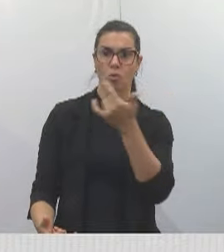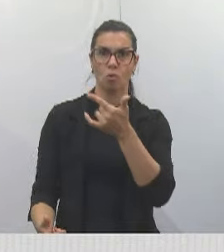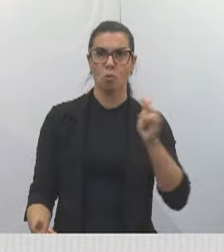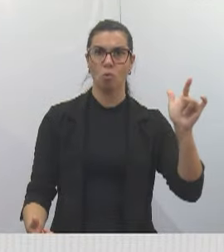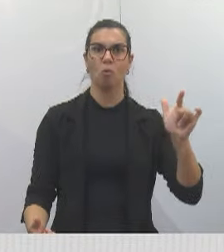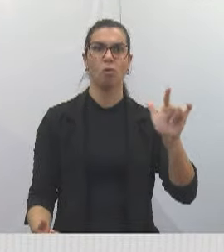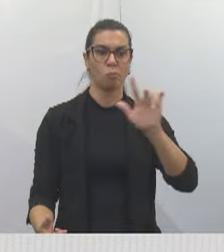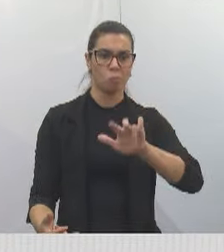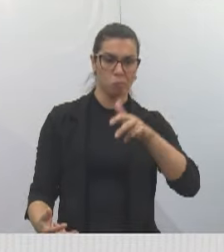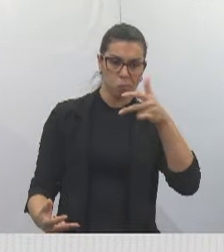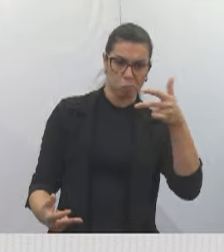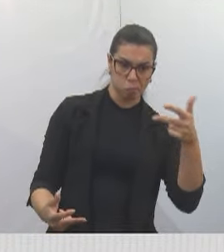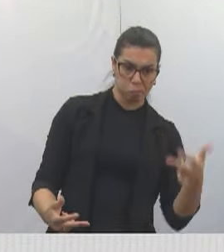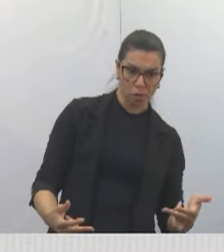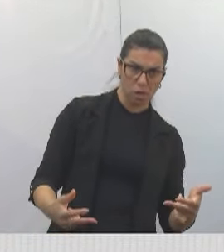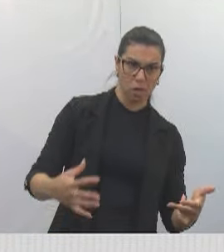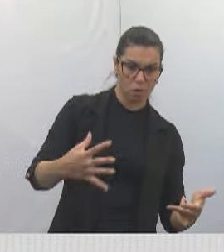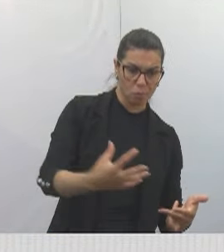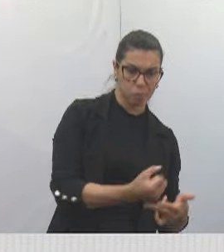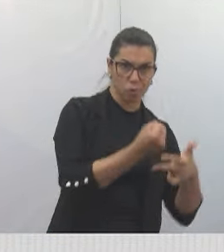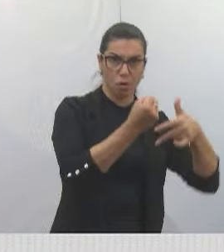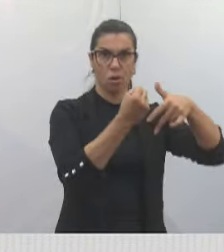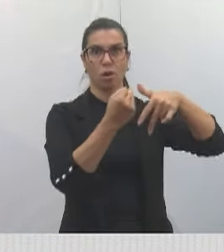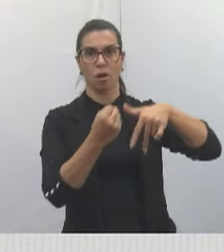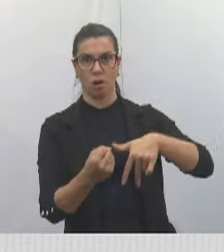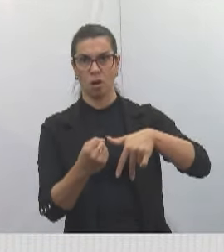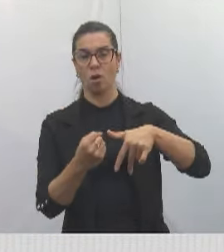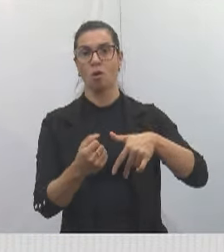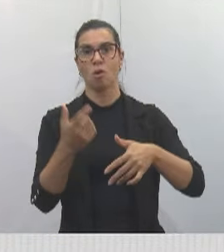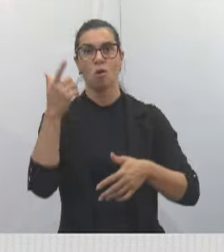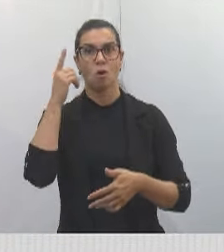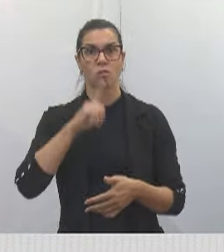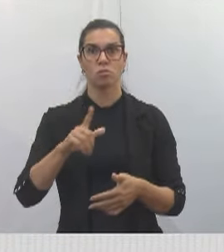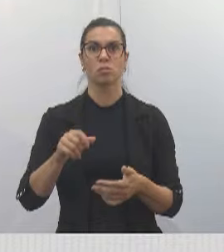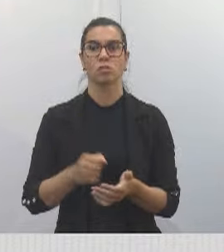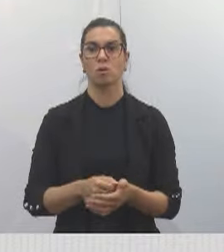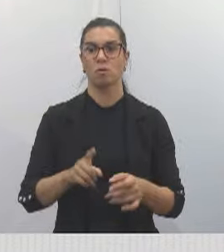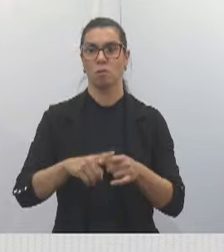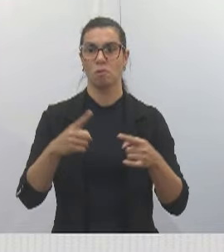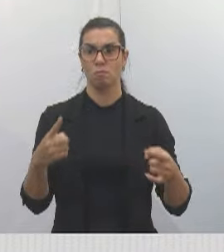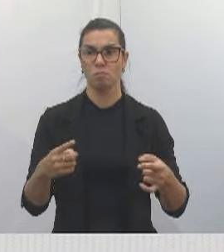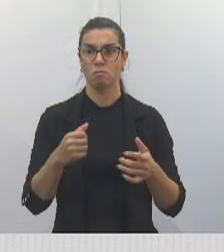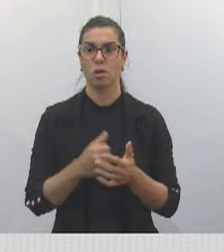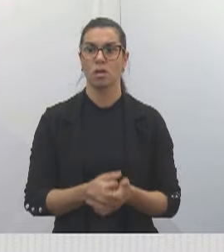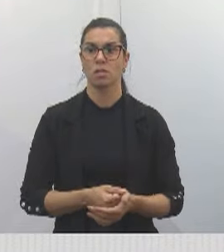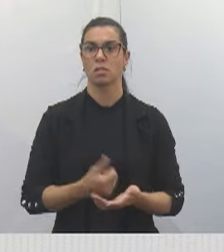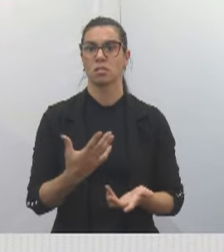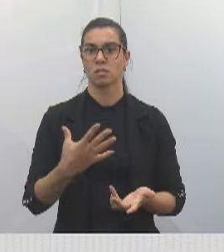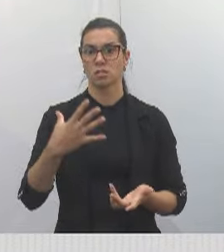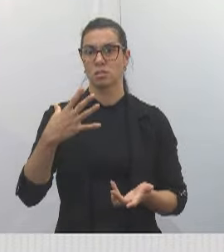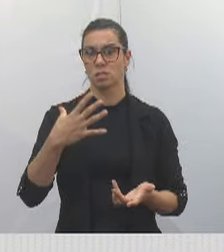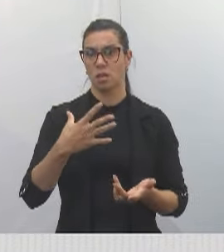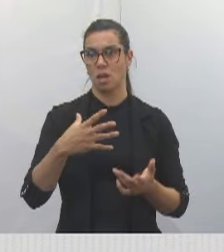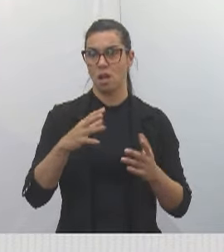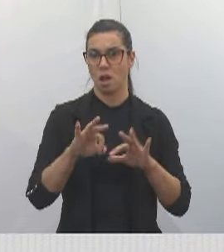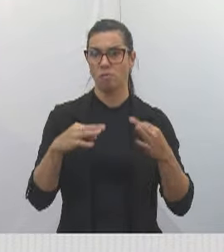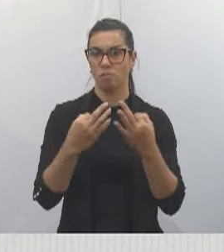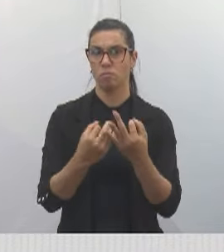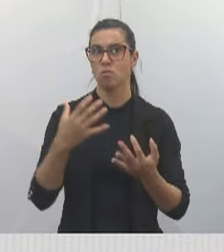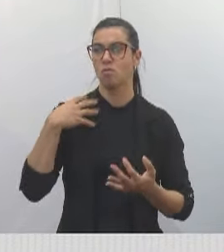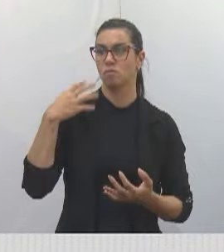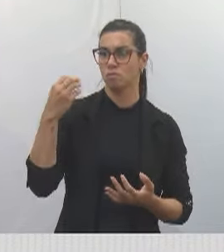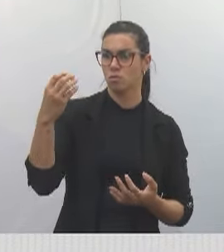bombeiros. Segundo vizinhos, os donos dos animais foram viajar e deixaram os pets na sacada, apenas com potes de água